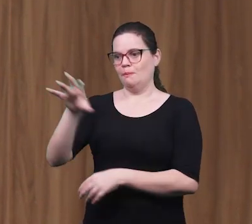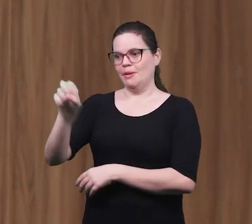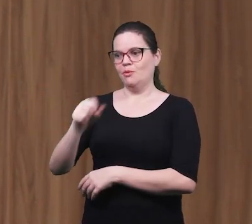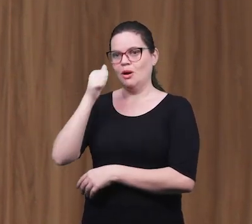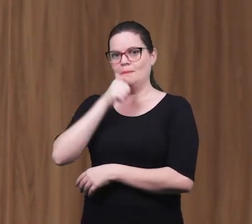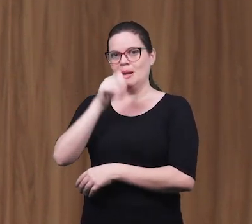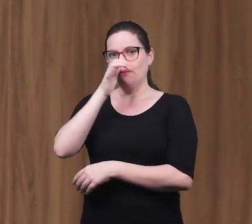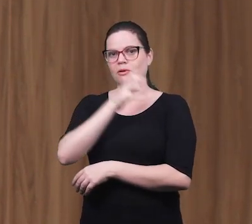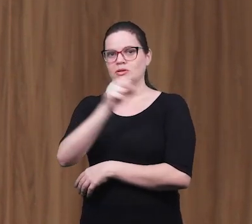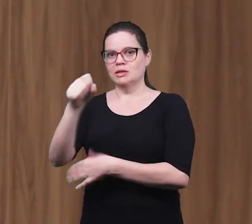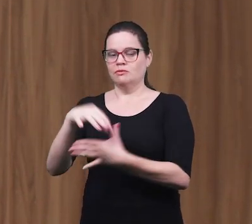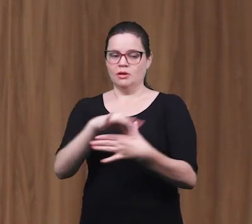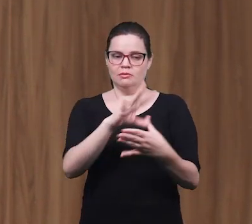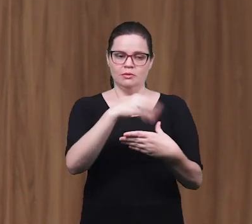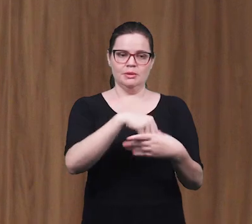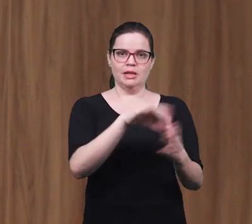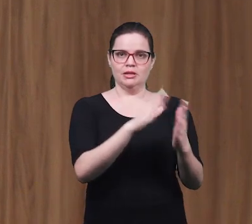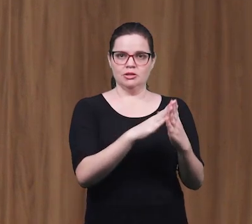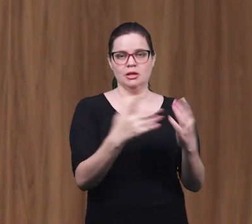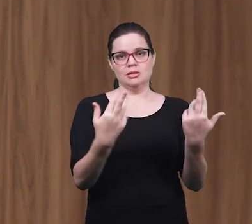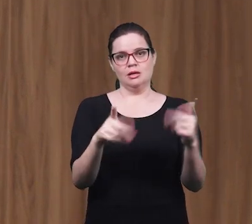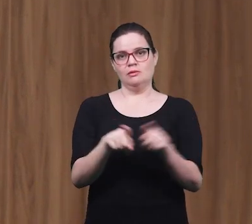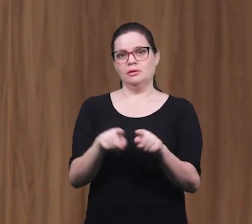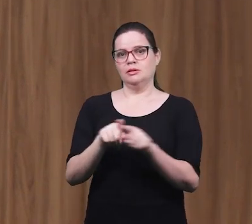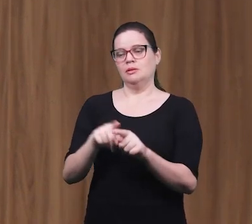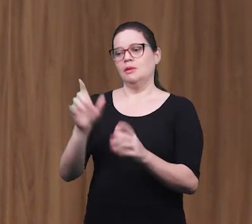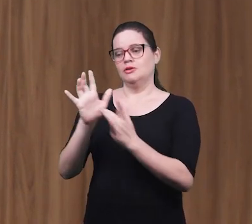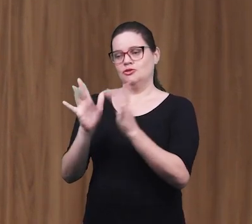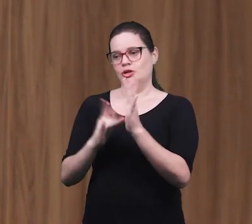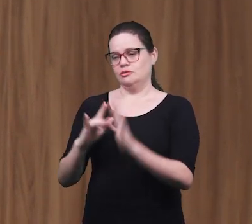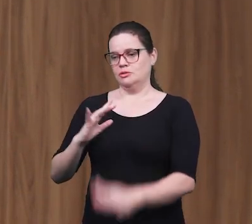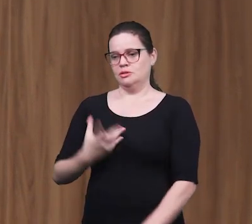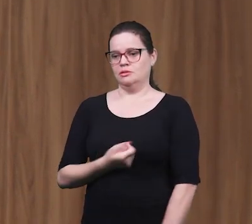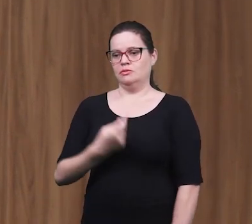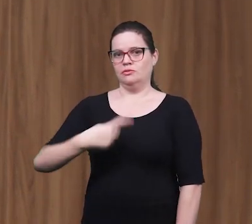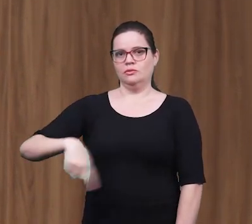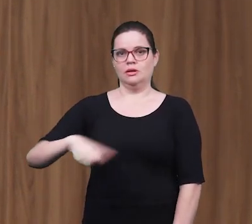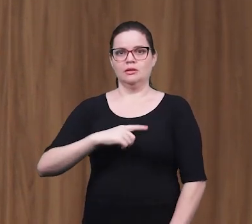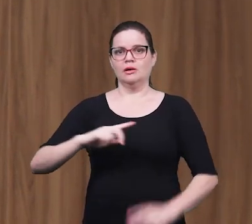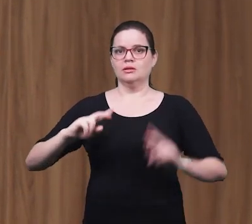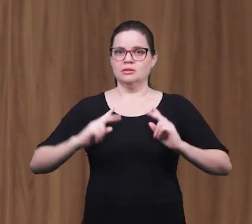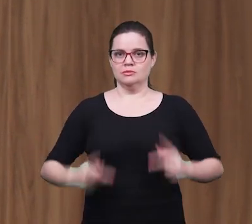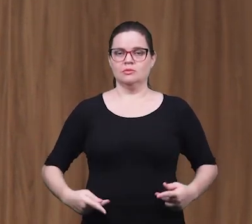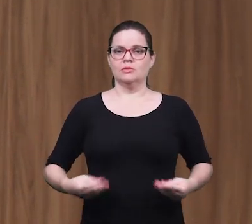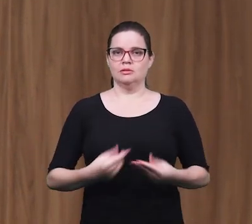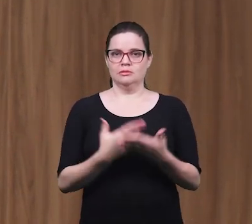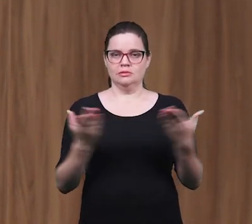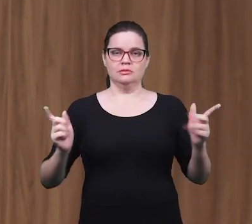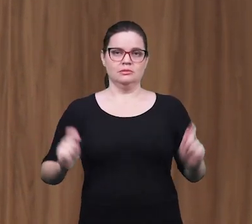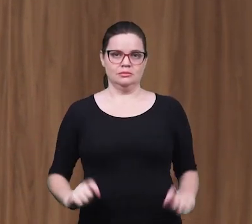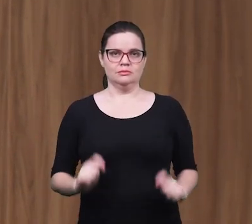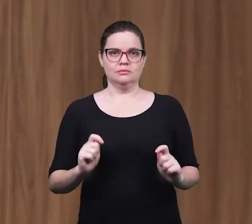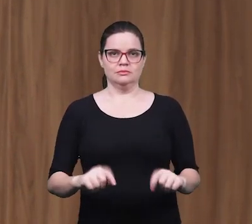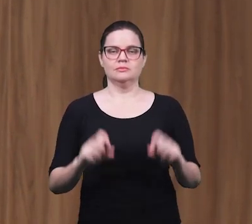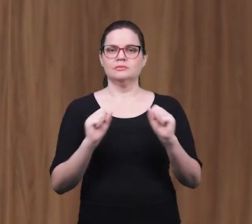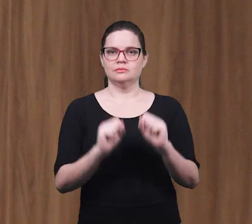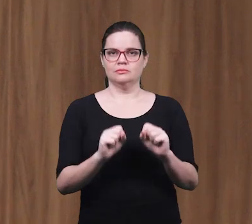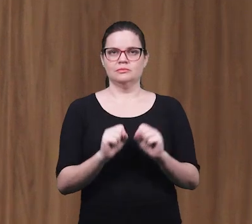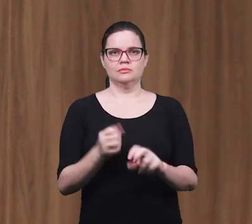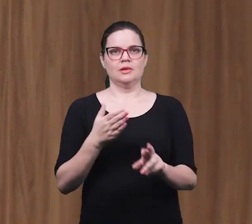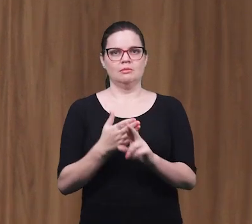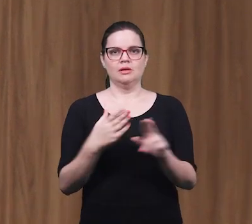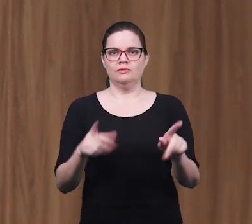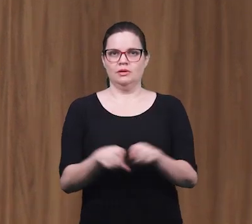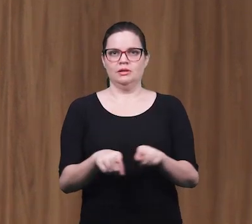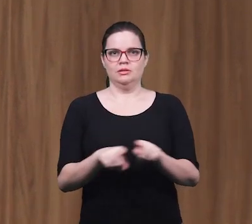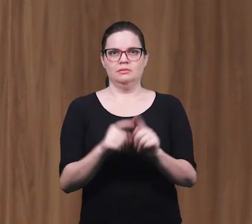conosco. Jesus Cristo, ele se aliançou com a igreja na face da terra. Nós podemos até fazer essa inferência desse